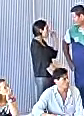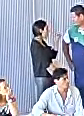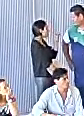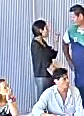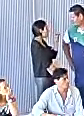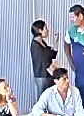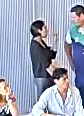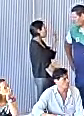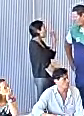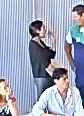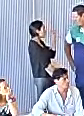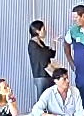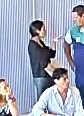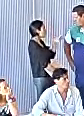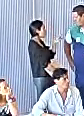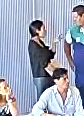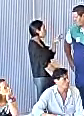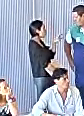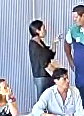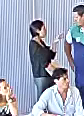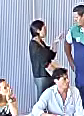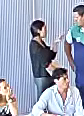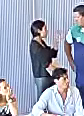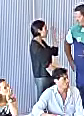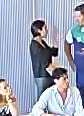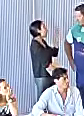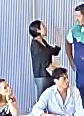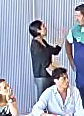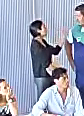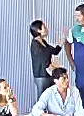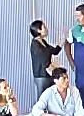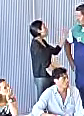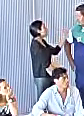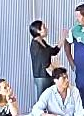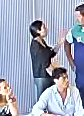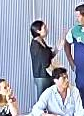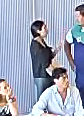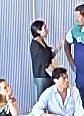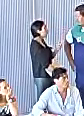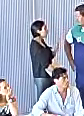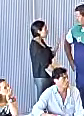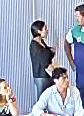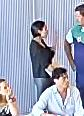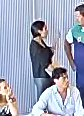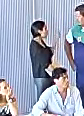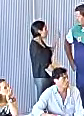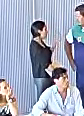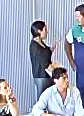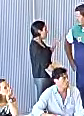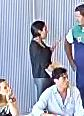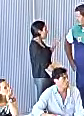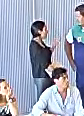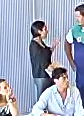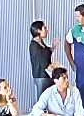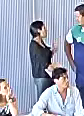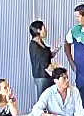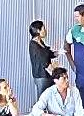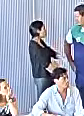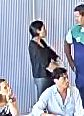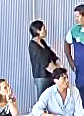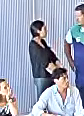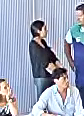segurança dos demais passageiros e o que que é importante também mencionar como eh eu coloquei